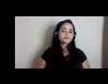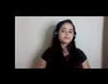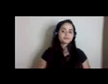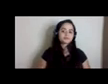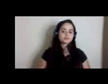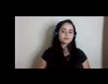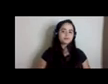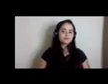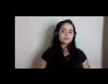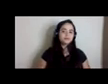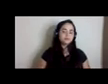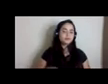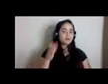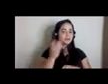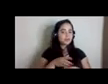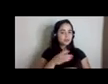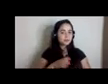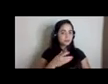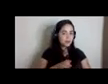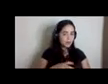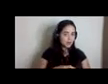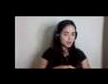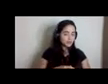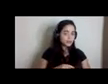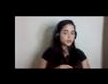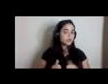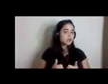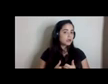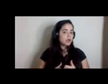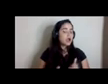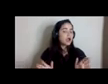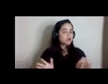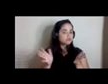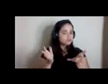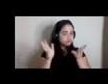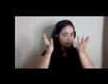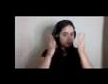Será que as nossas práticas estão favorecendo esses aspectos?